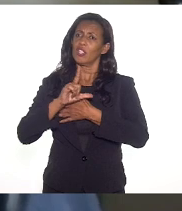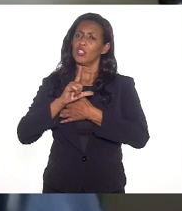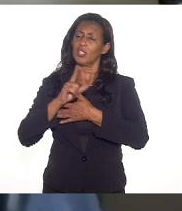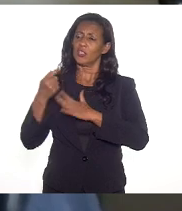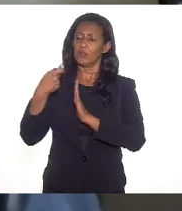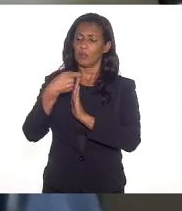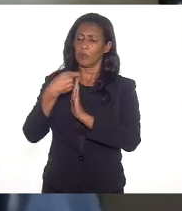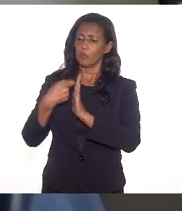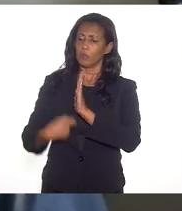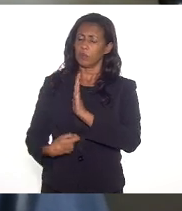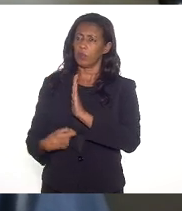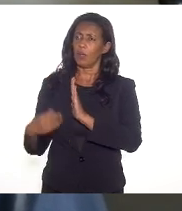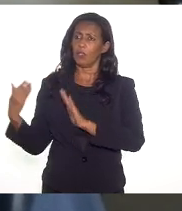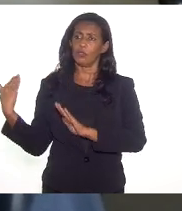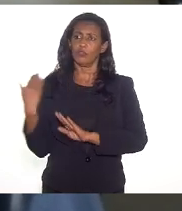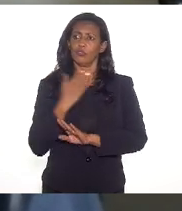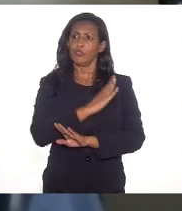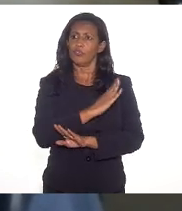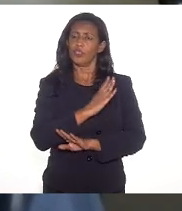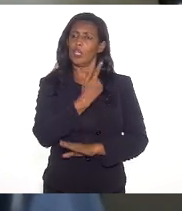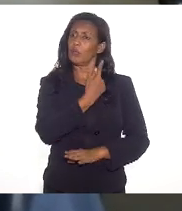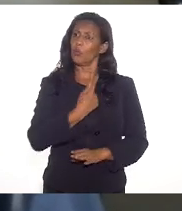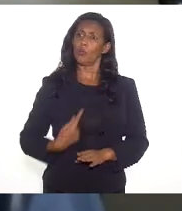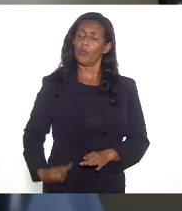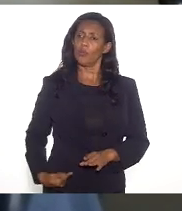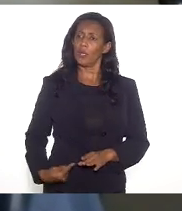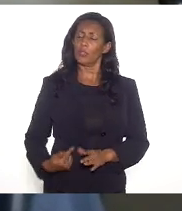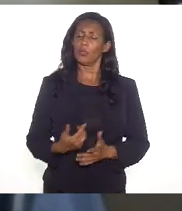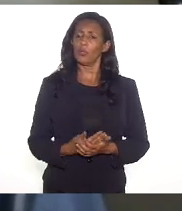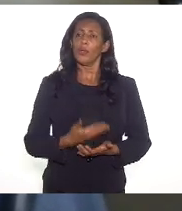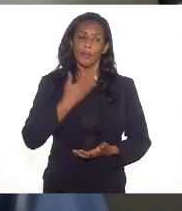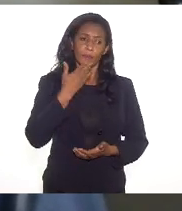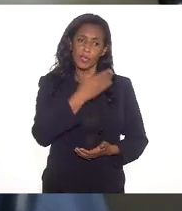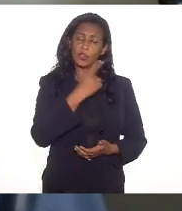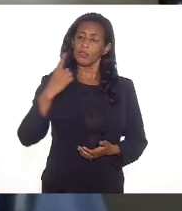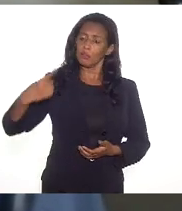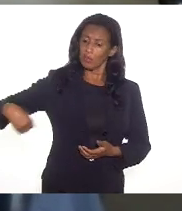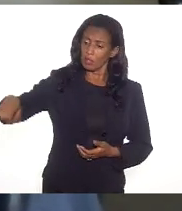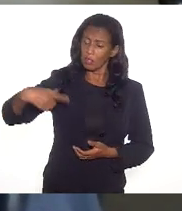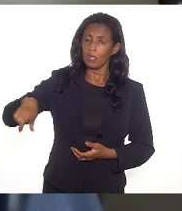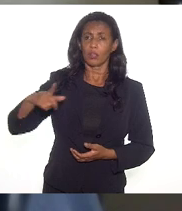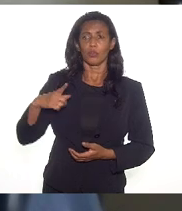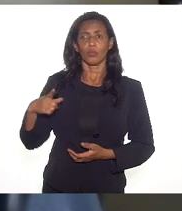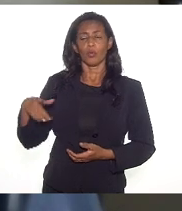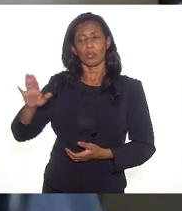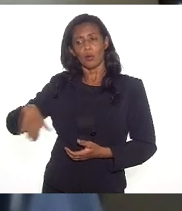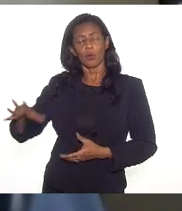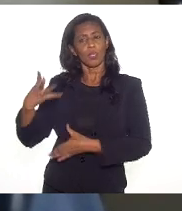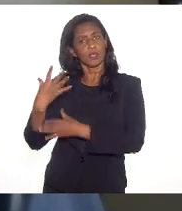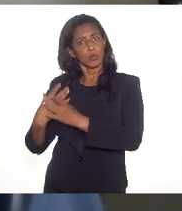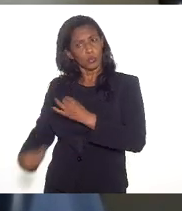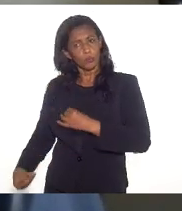governador do Estado, solicitando que essas pessoas que estão com crianças